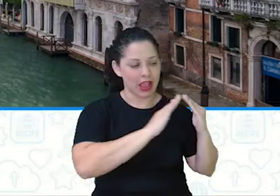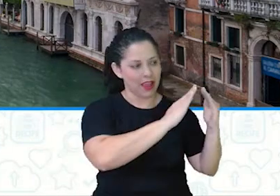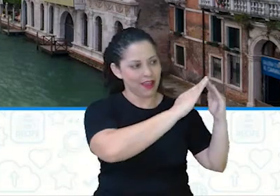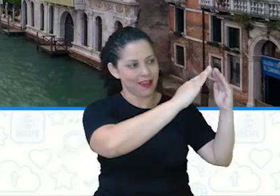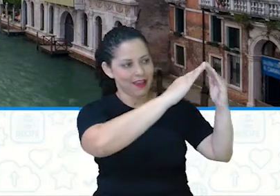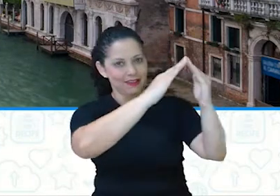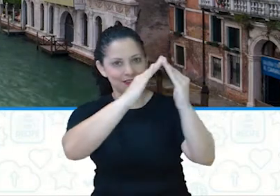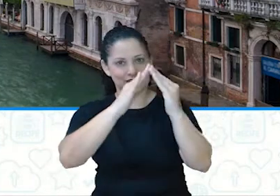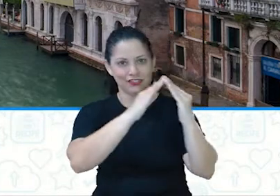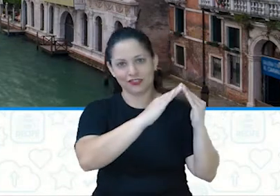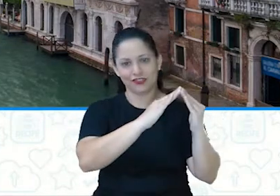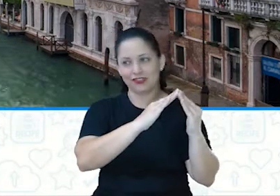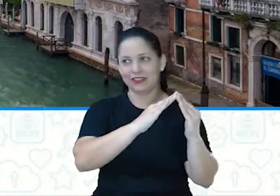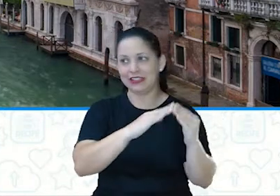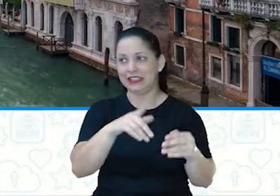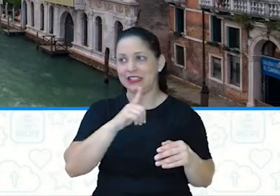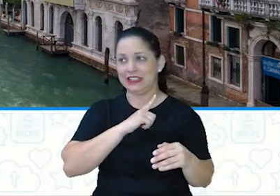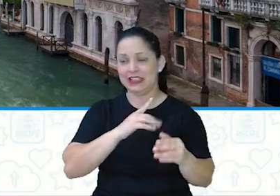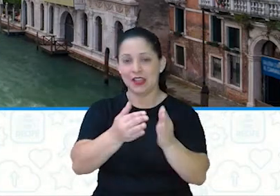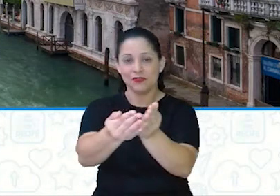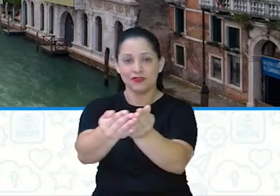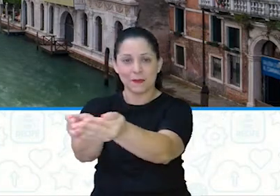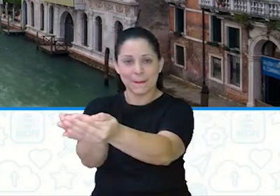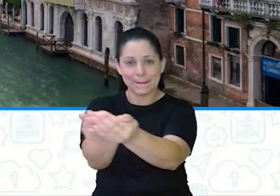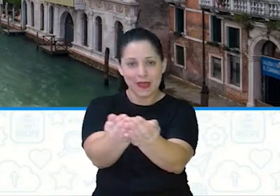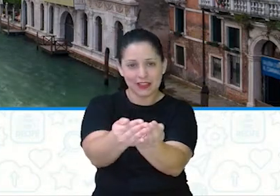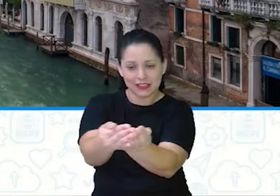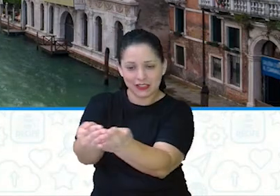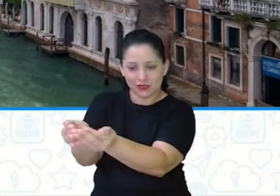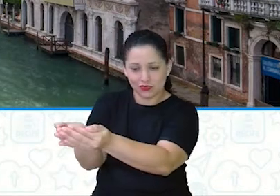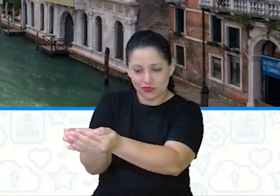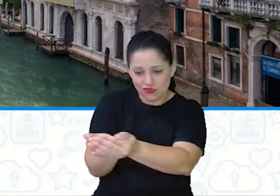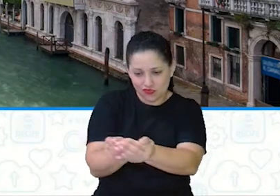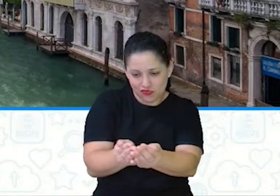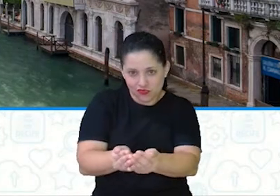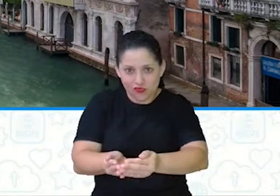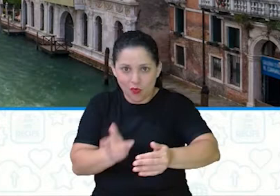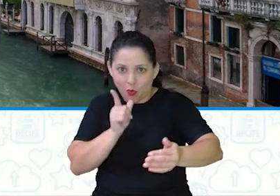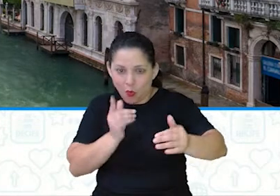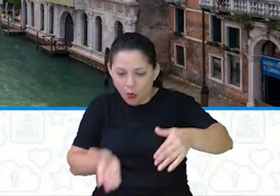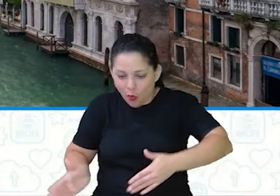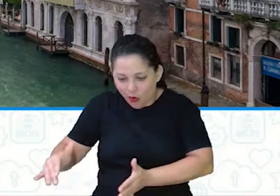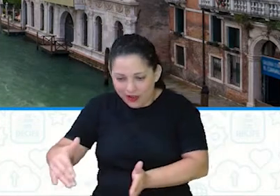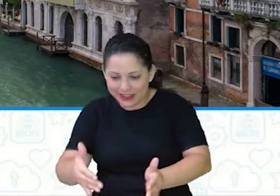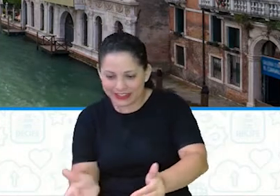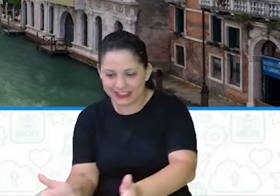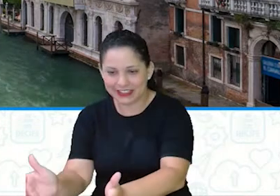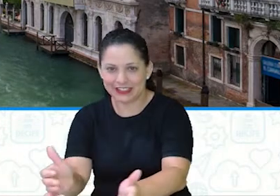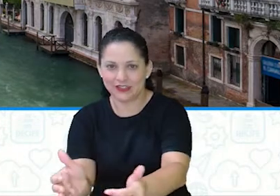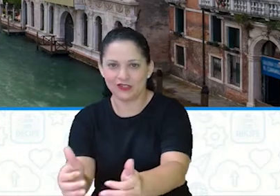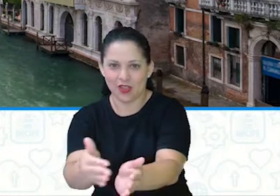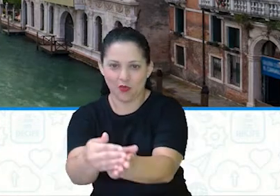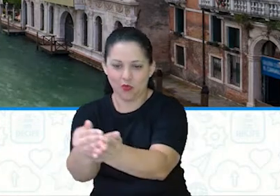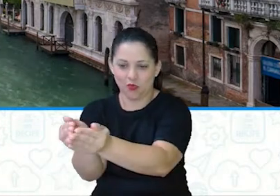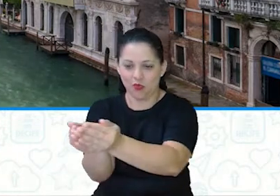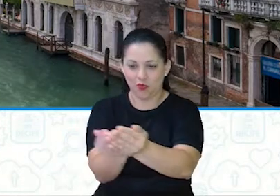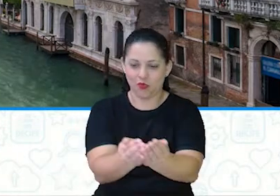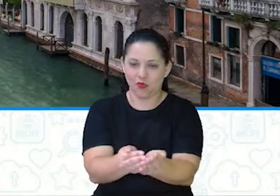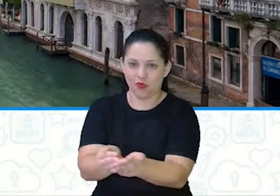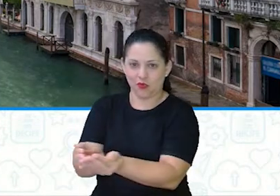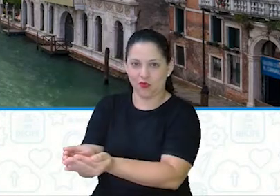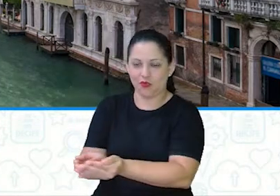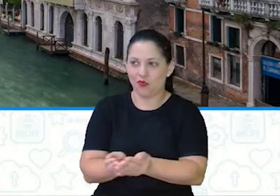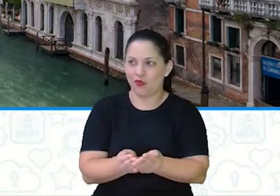do outro e tem os barquinhos aqui no meio. Veneza sim, tá? Tá abaixo do nível do mar. E olha só,